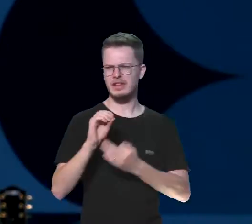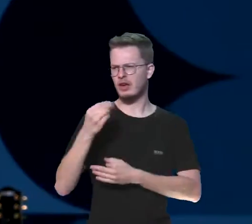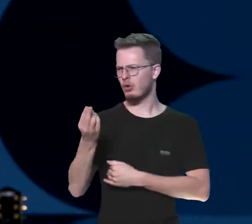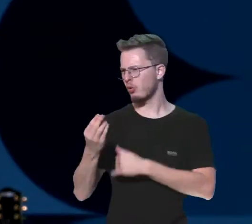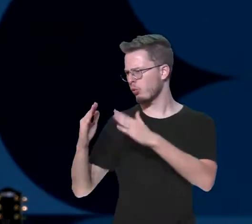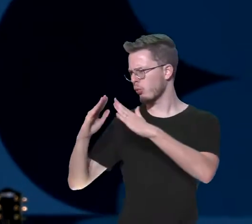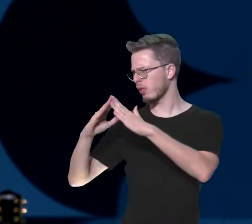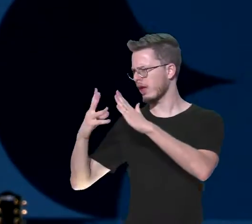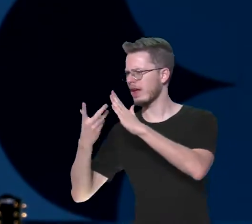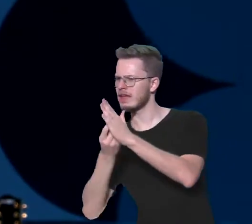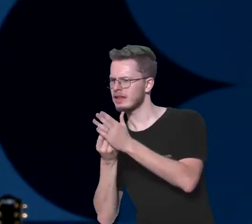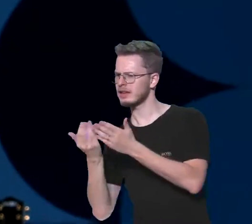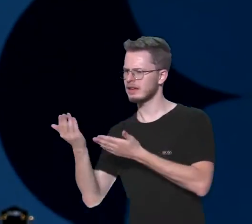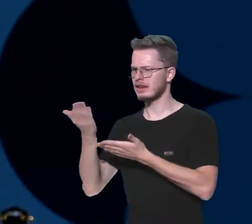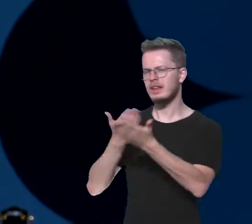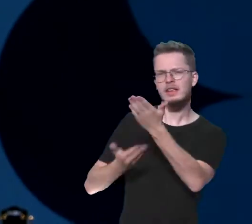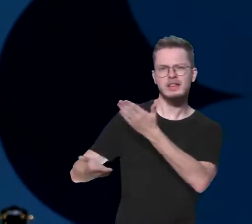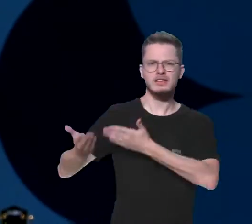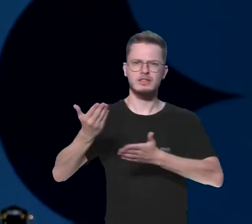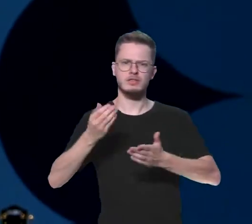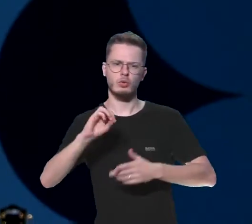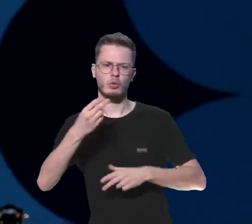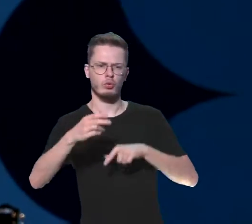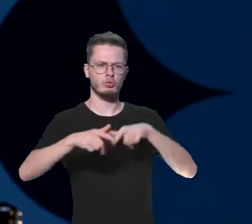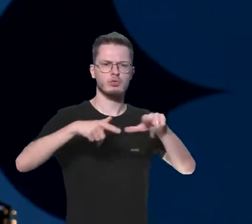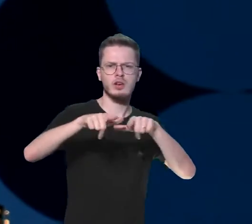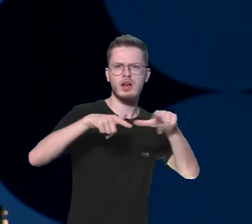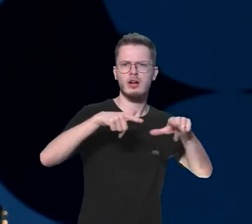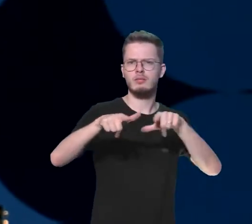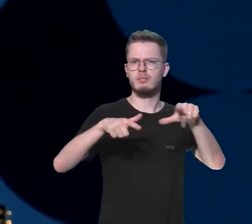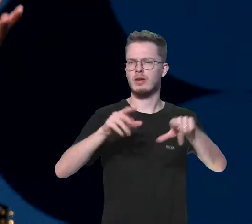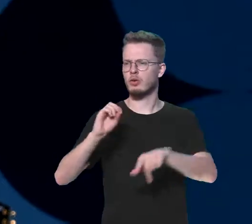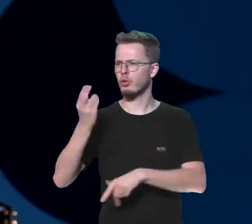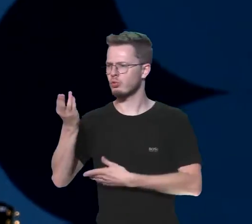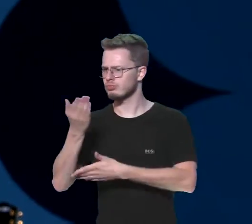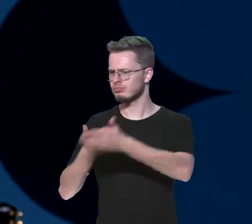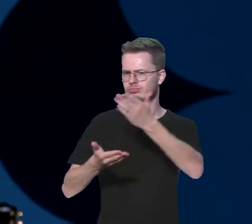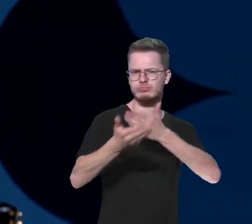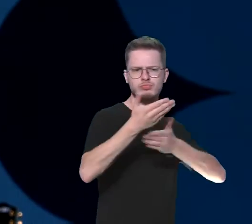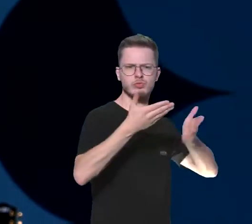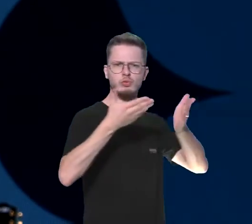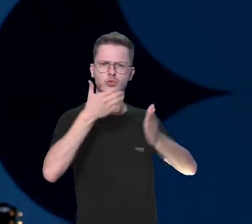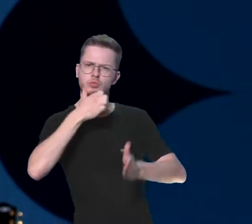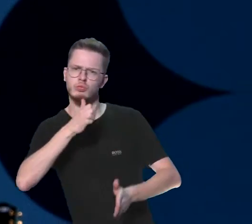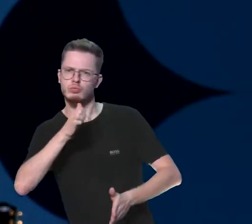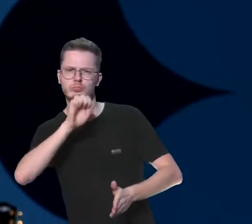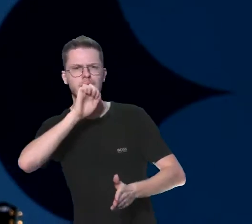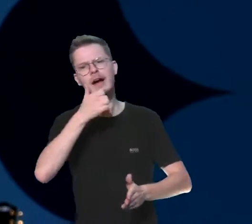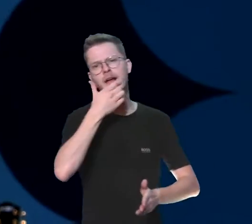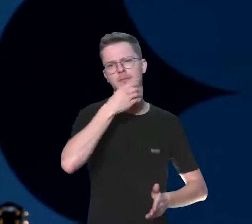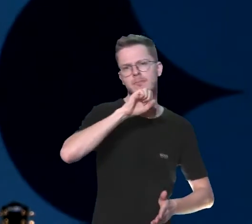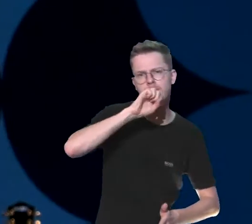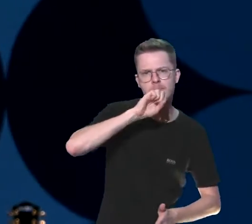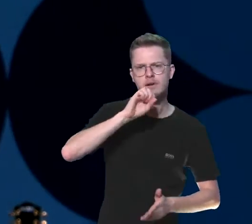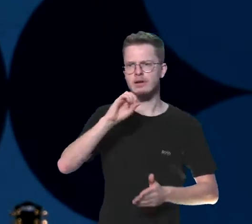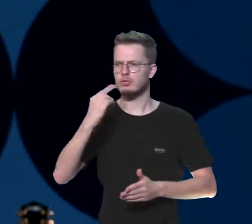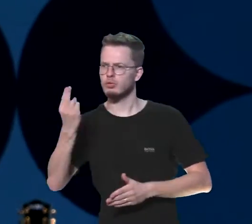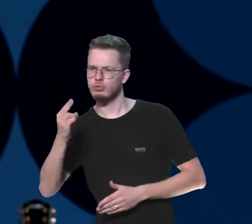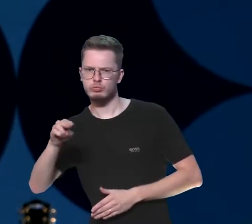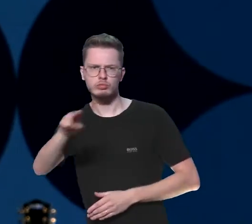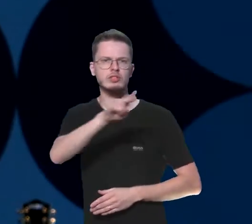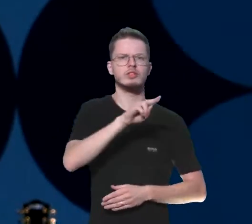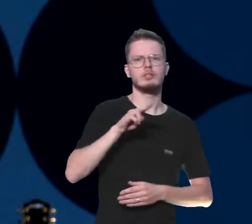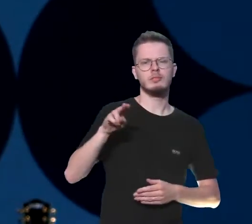igreja, no nosso convívio no nosso trabalho, no nosso convívio com os nossos pais, com os nossos irmãos, e a